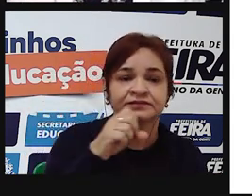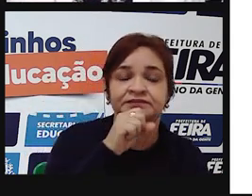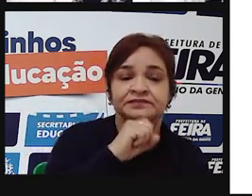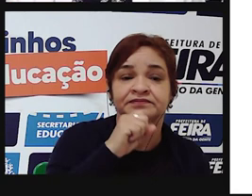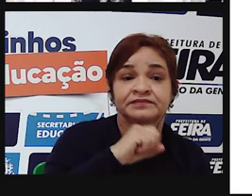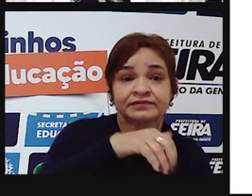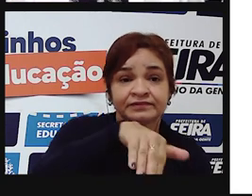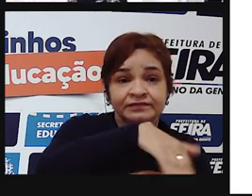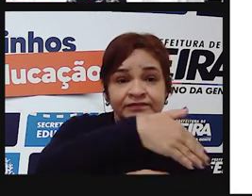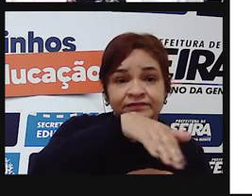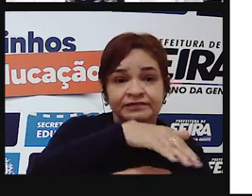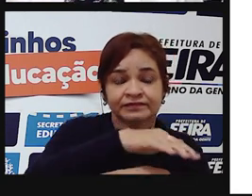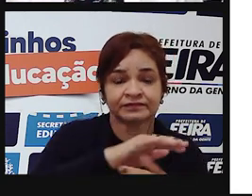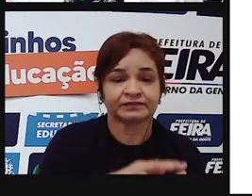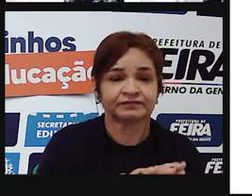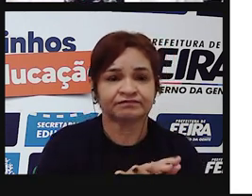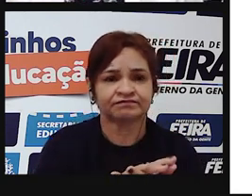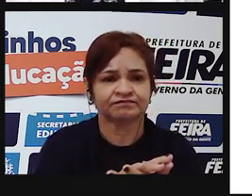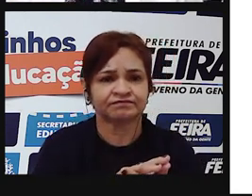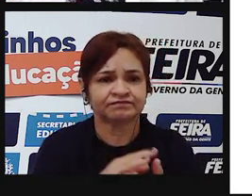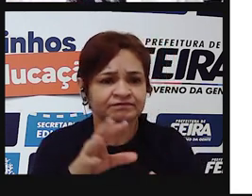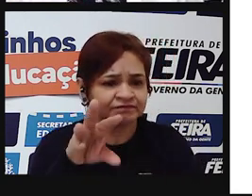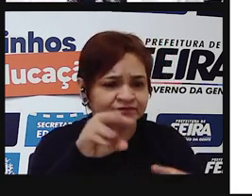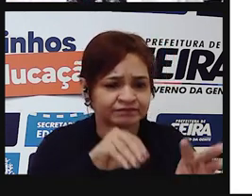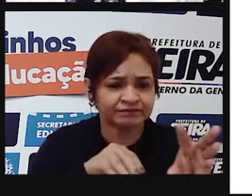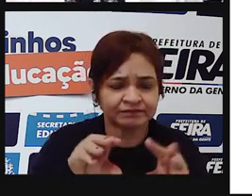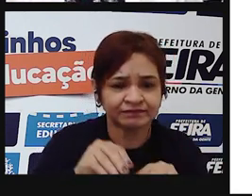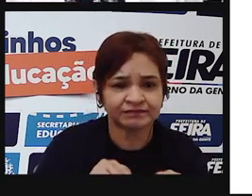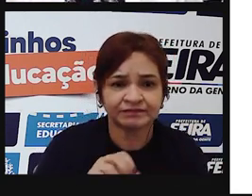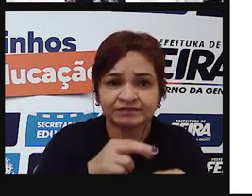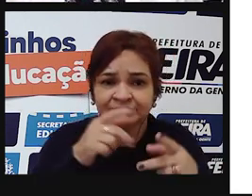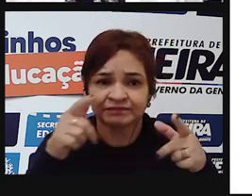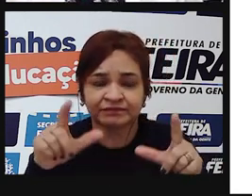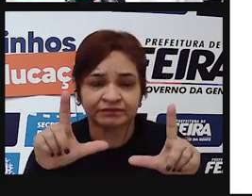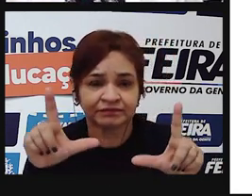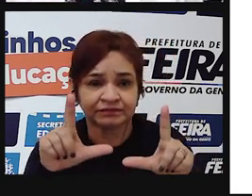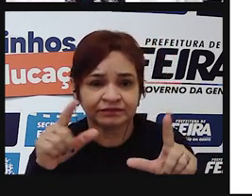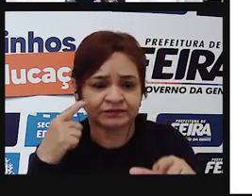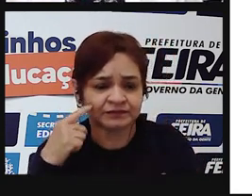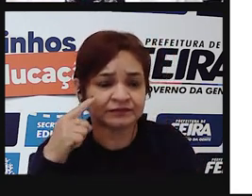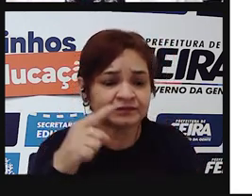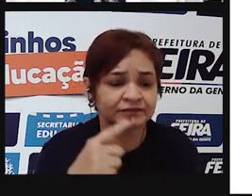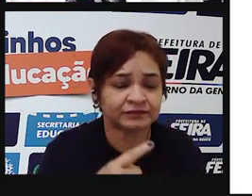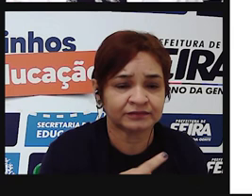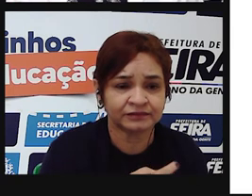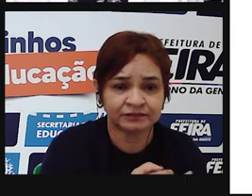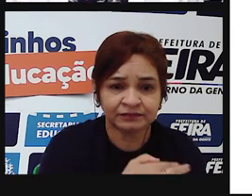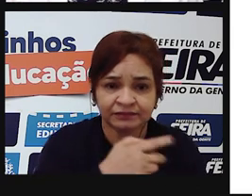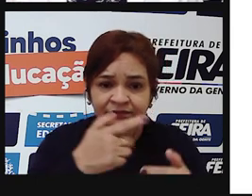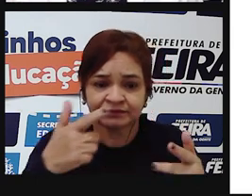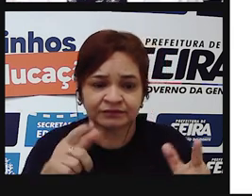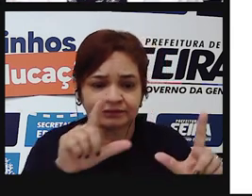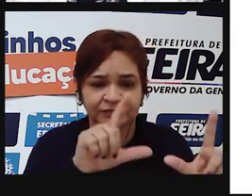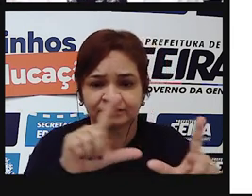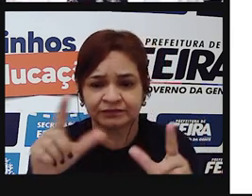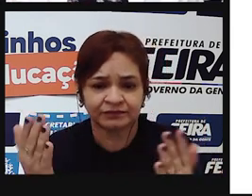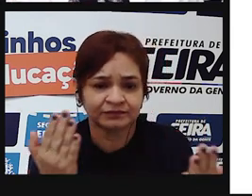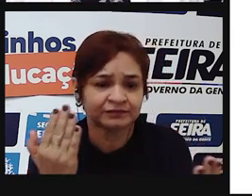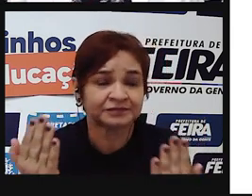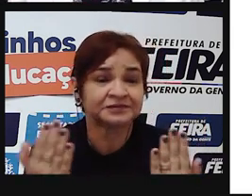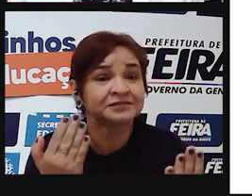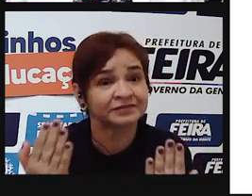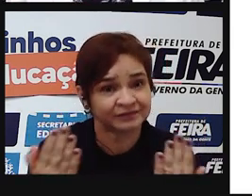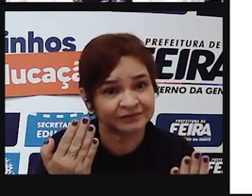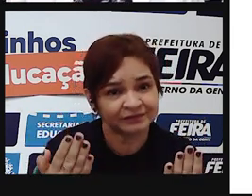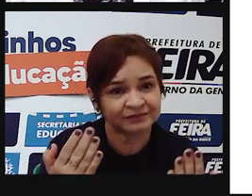dos bairros, reunir as fotografias que mostram esse processo de evolução e de transformação